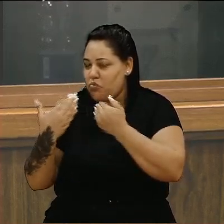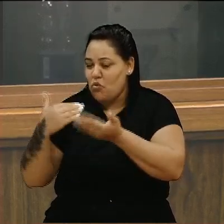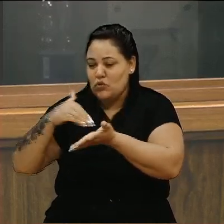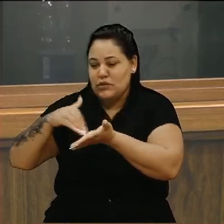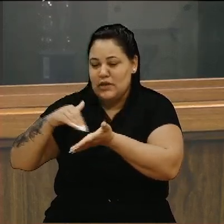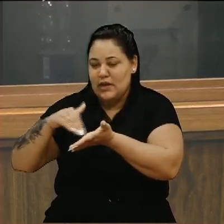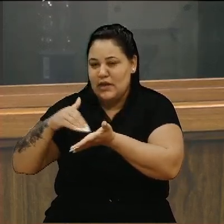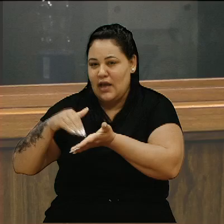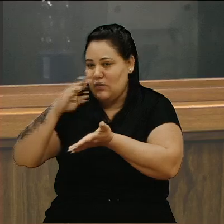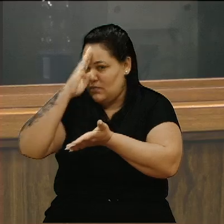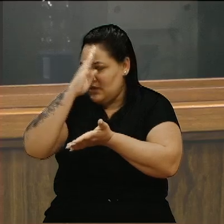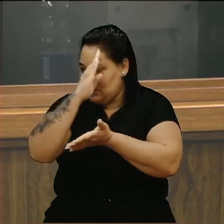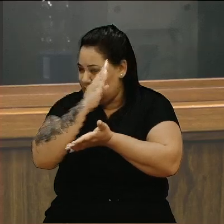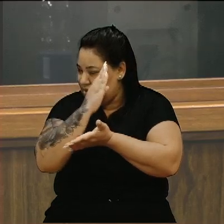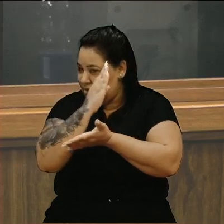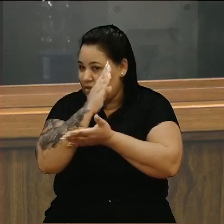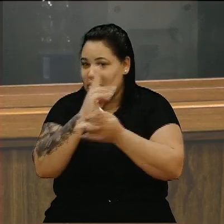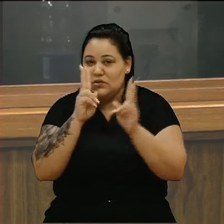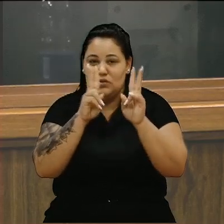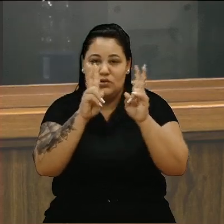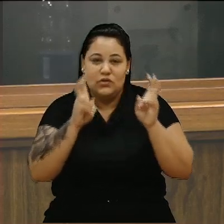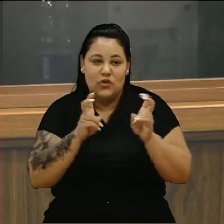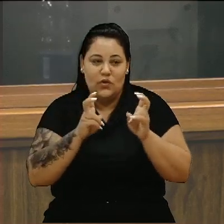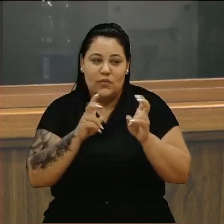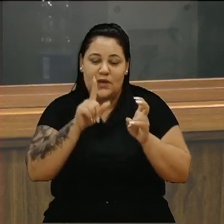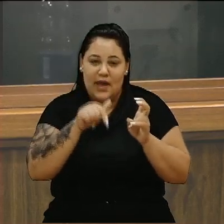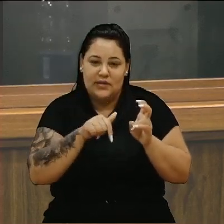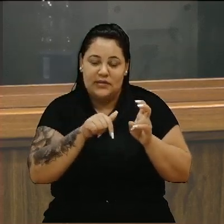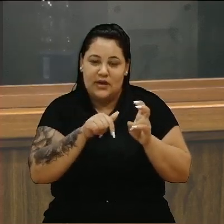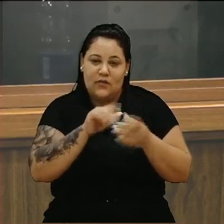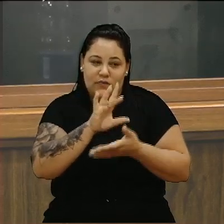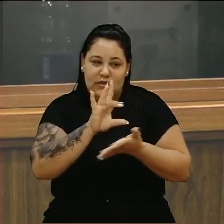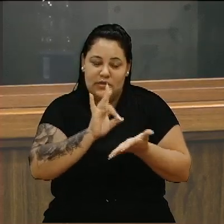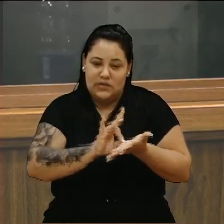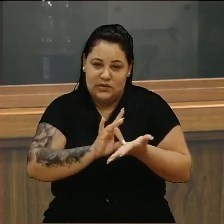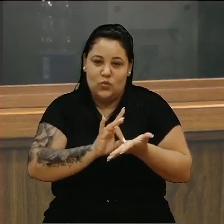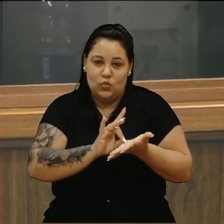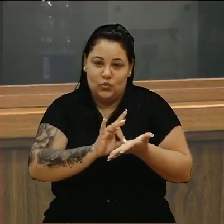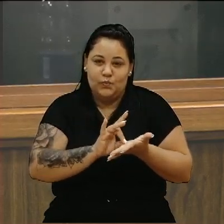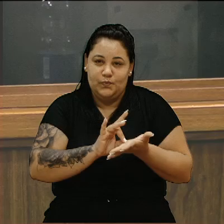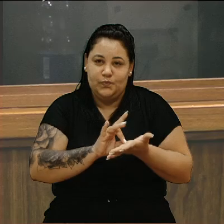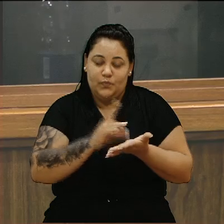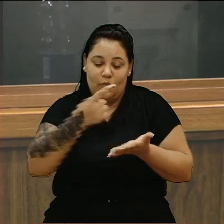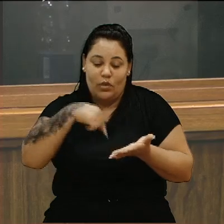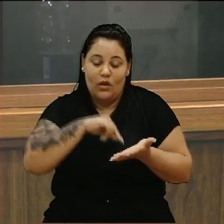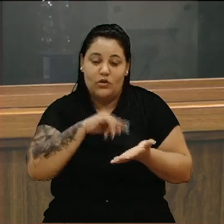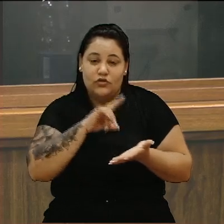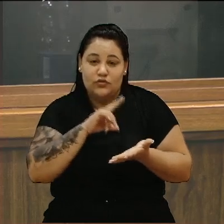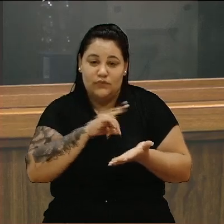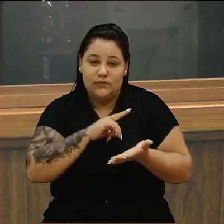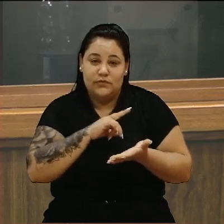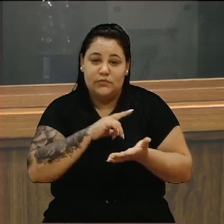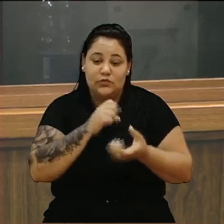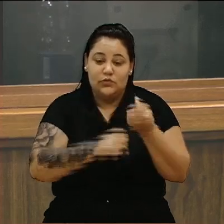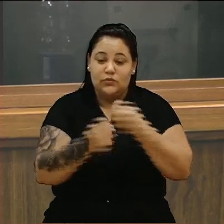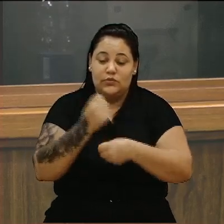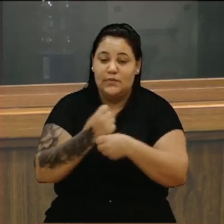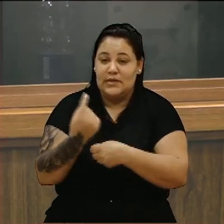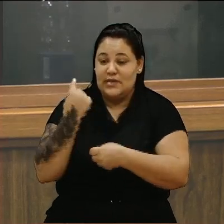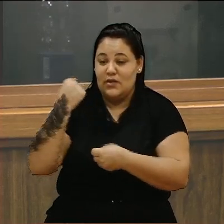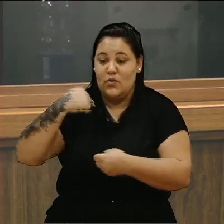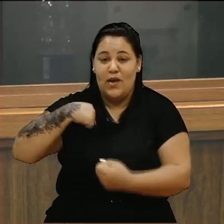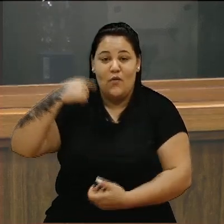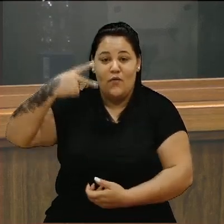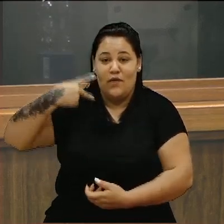Adriano Bressan sobre esta regularização. Nós estivemos lá o ano passado, eu e a vereadora